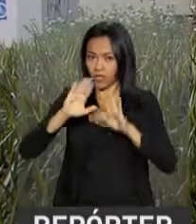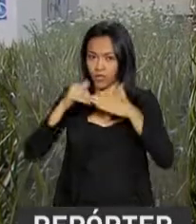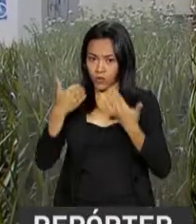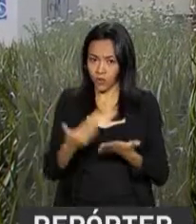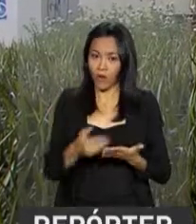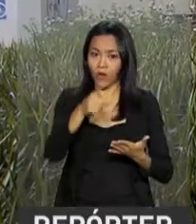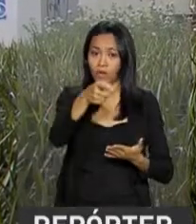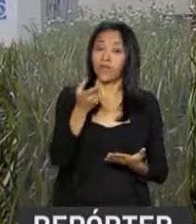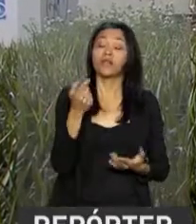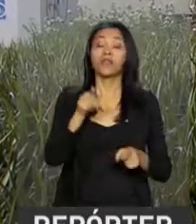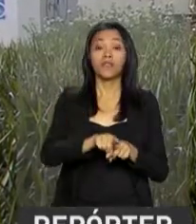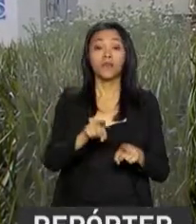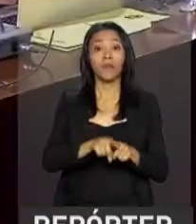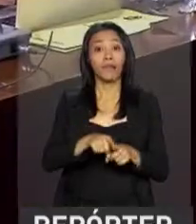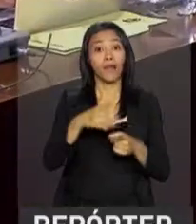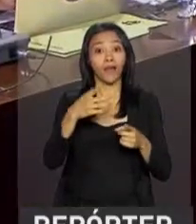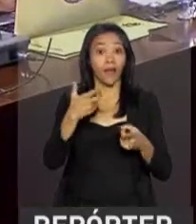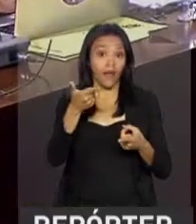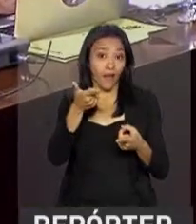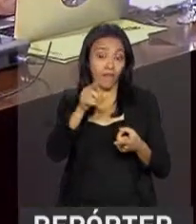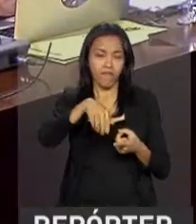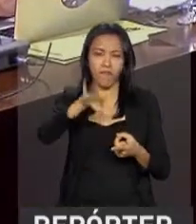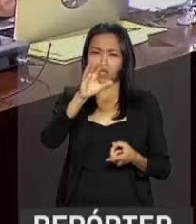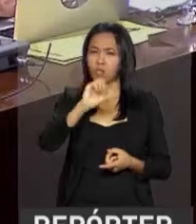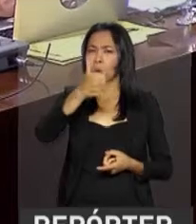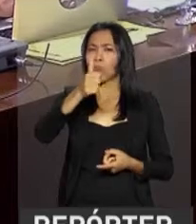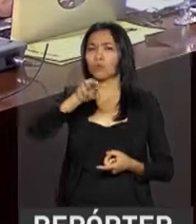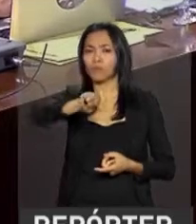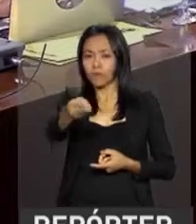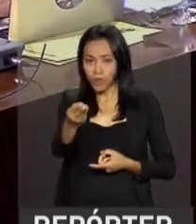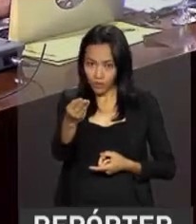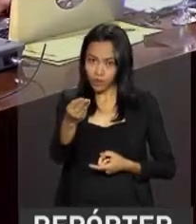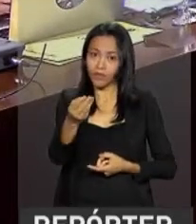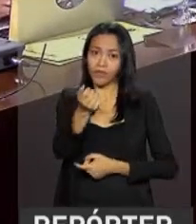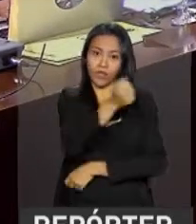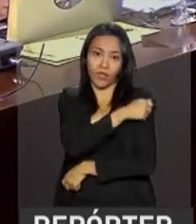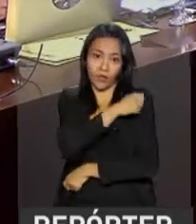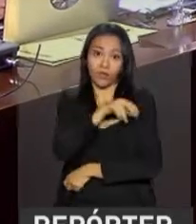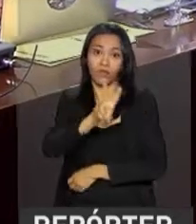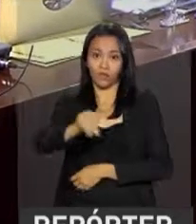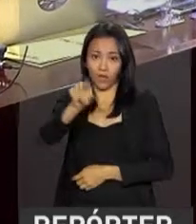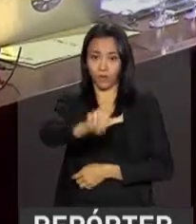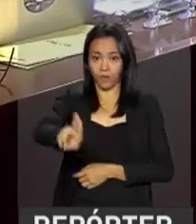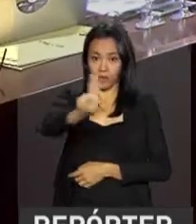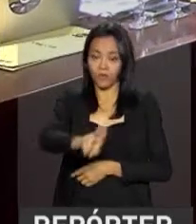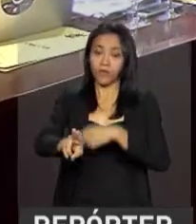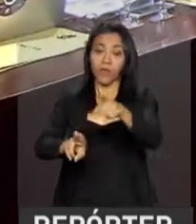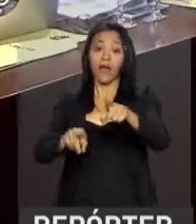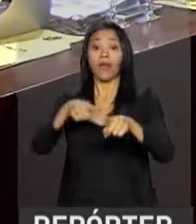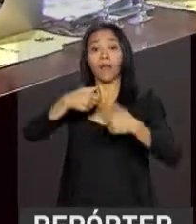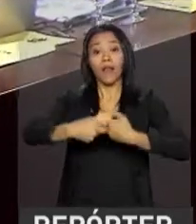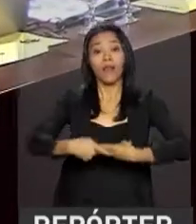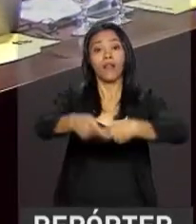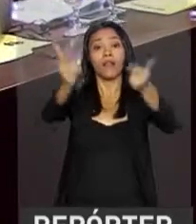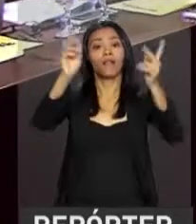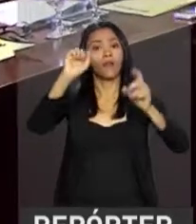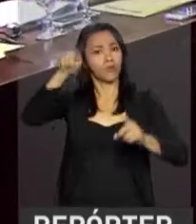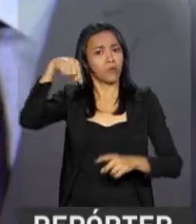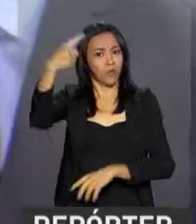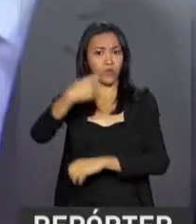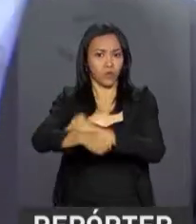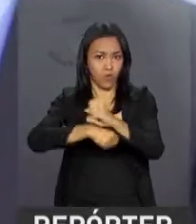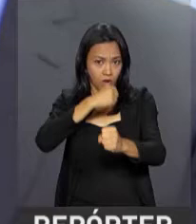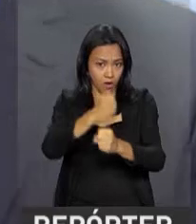11 milhões de estudantes o governo atua para levar banda larga para todas as regiões do país a partir do ano que